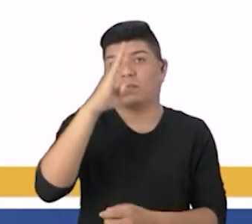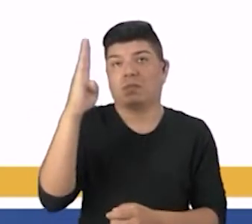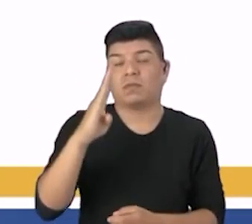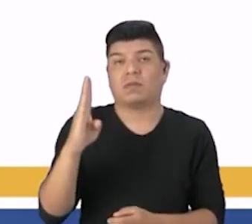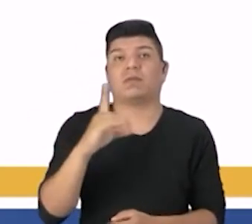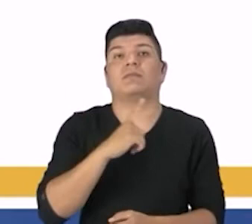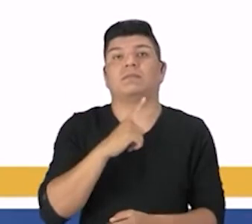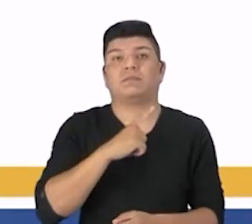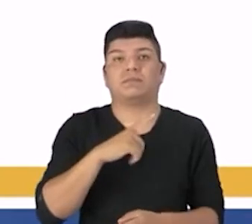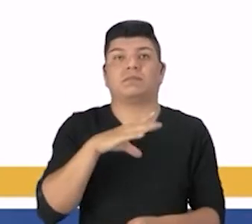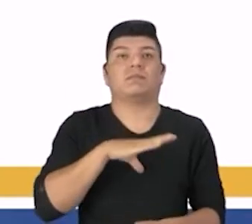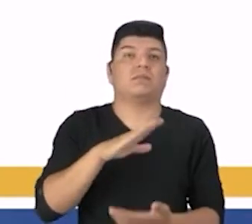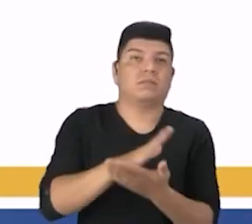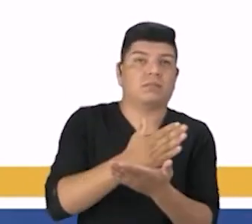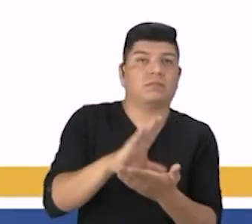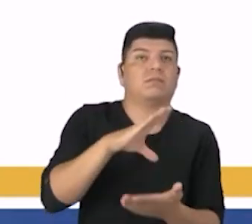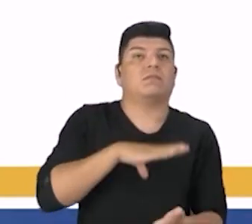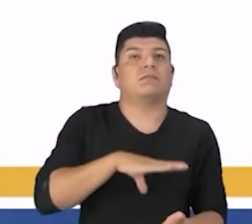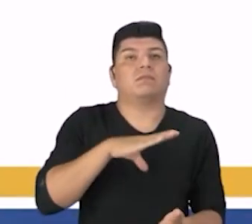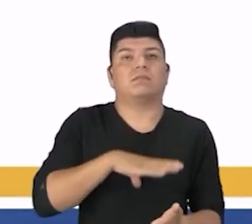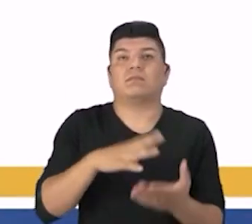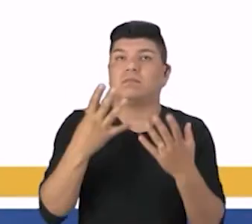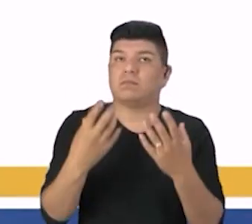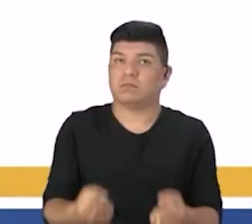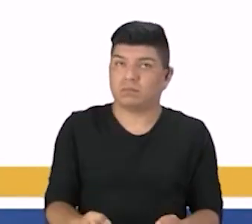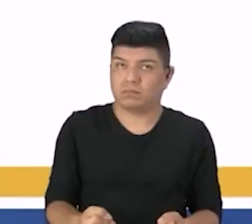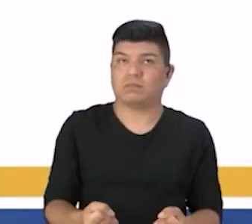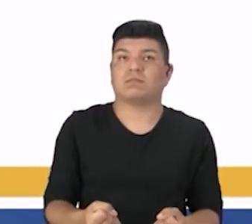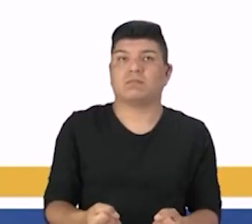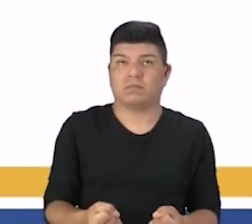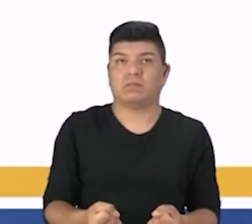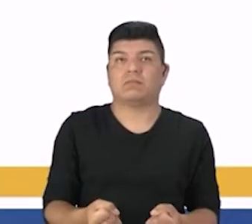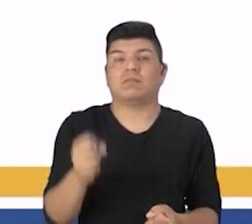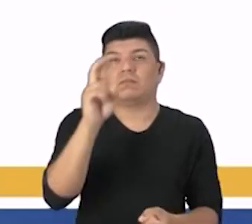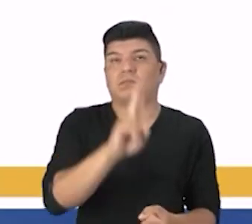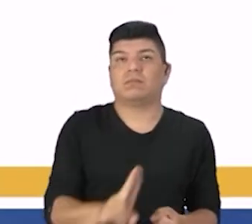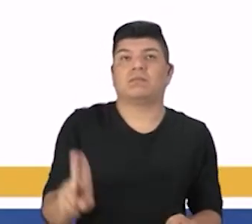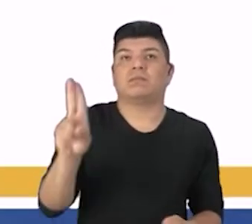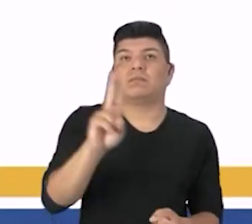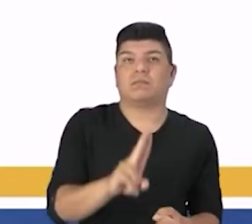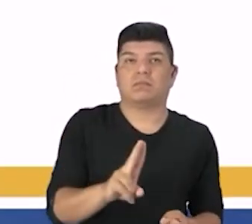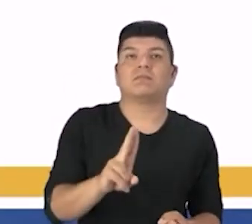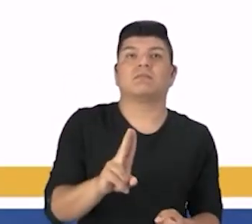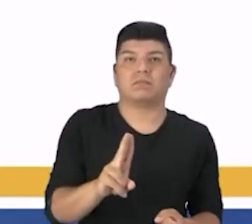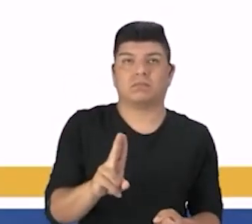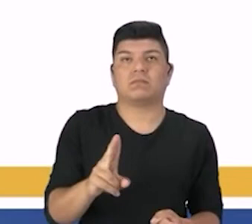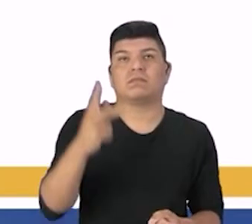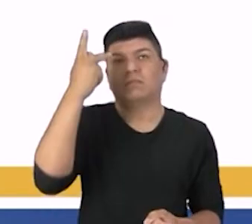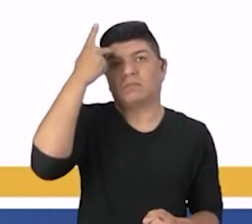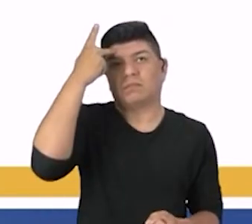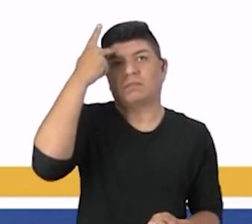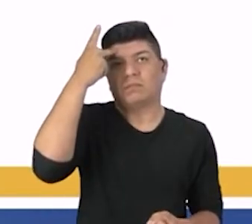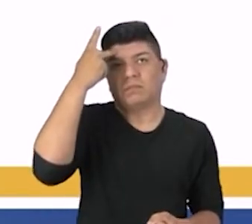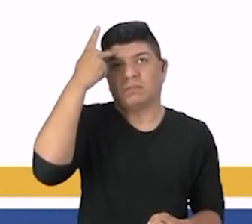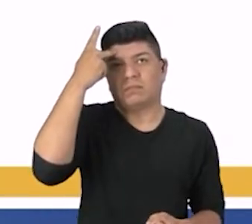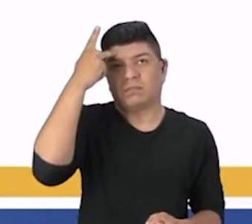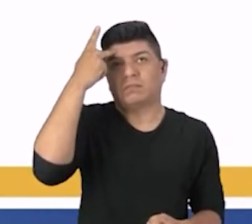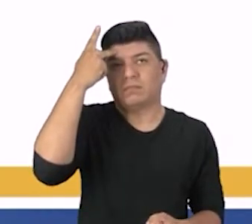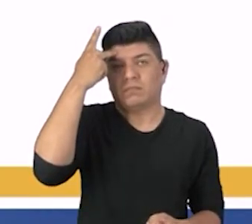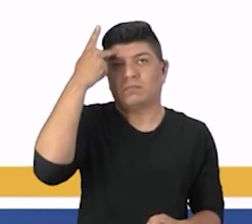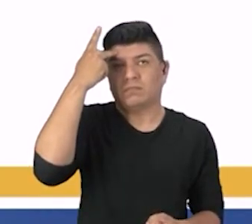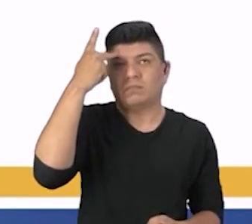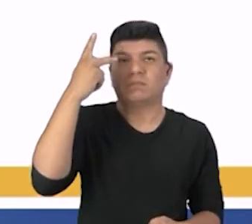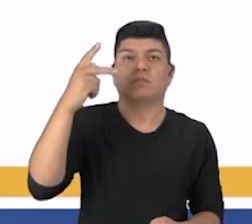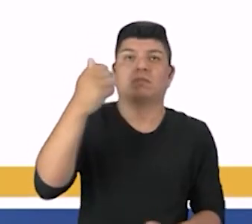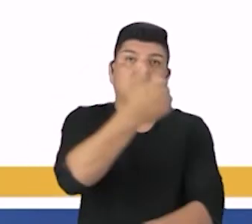Brasil um orçamento temos algumas cidades que já adota algumas situações que usam Inteligência Artificial São Paulo está em na